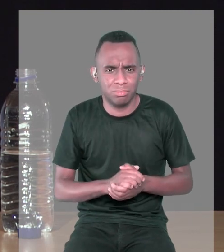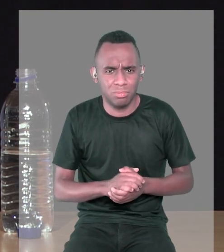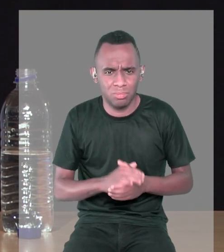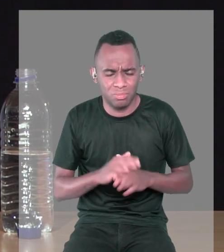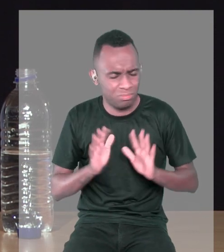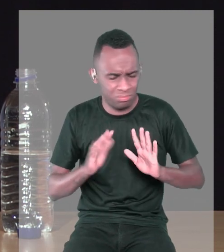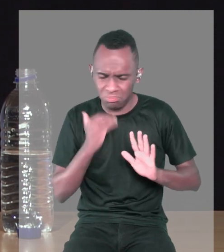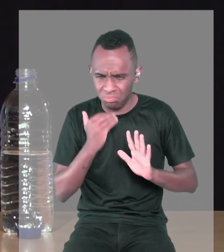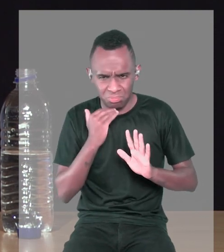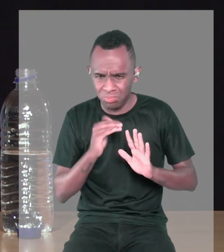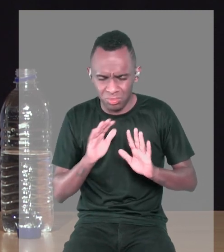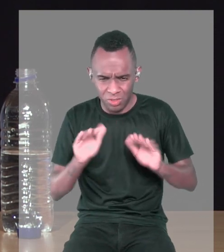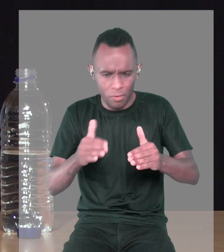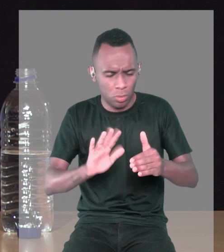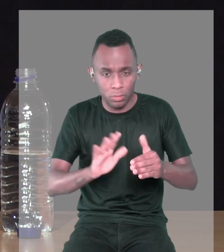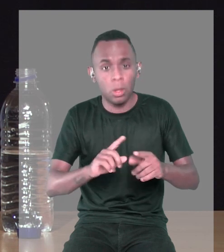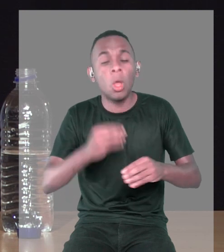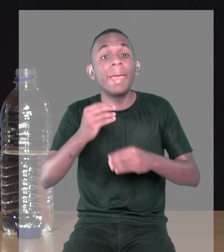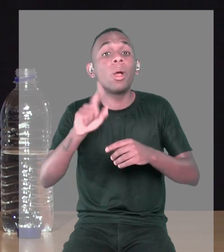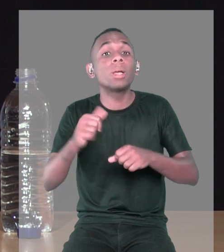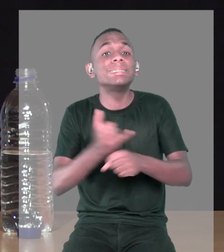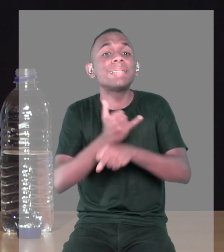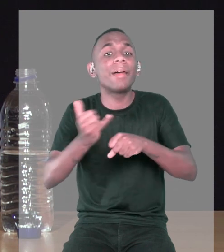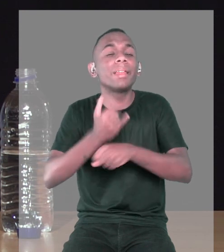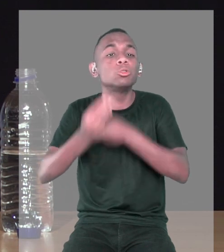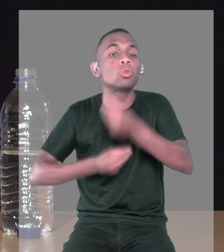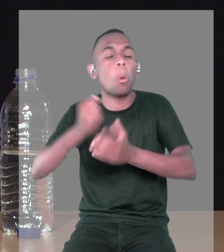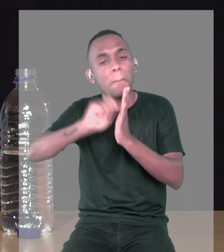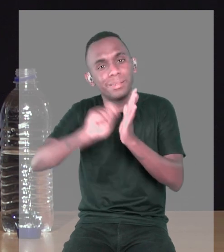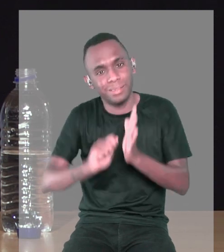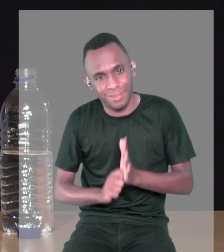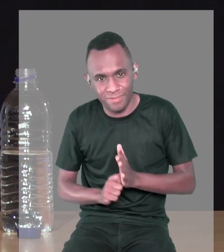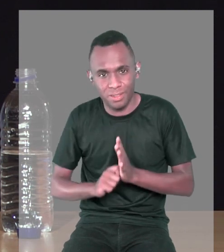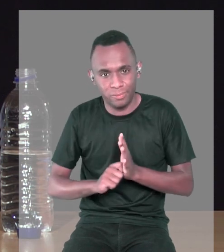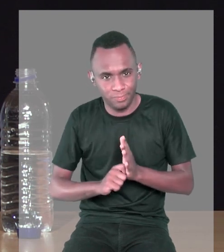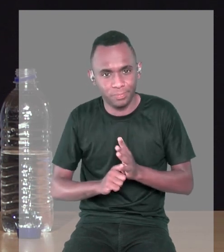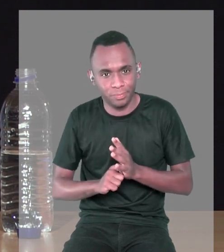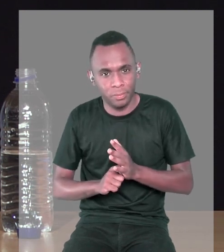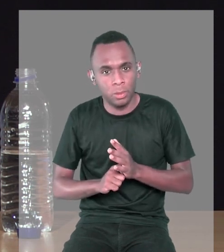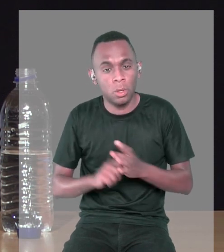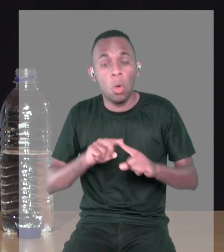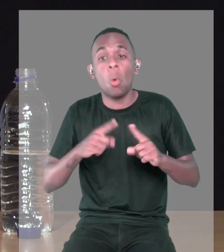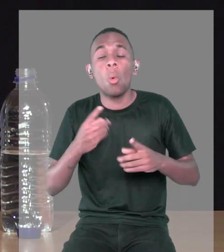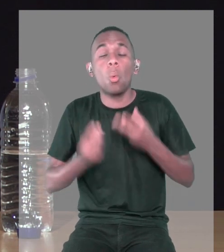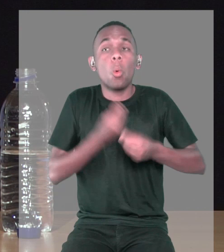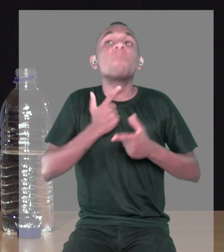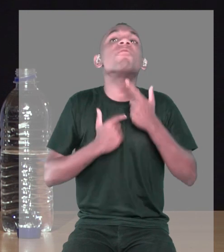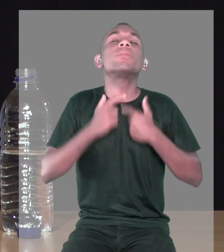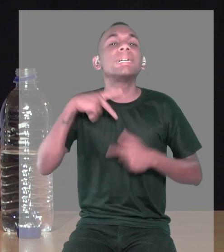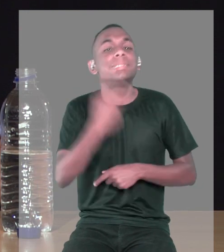interessa tanto aqui. O que me interessa é como ele escrevia. Ou como ele